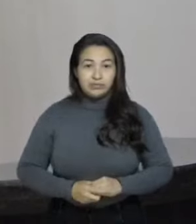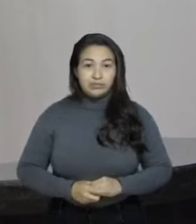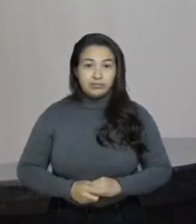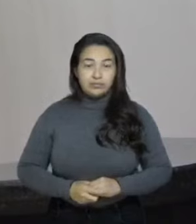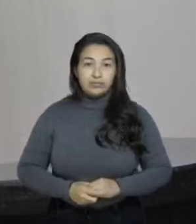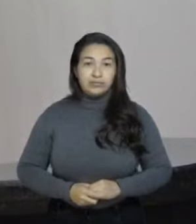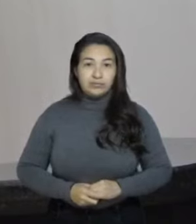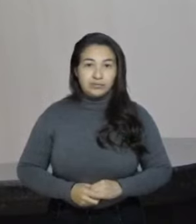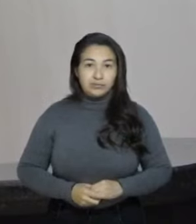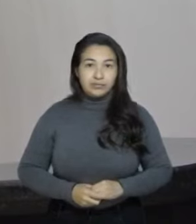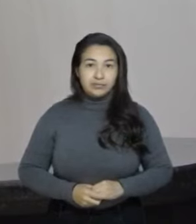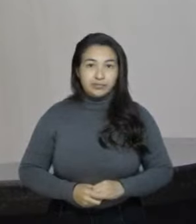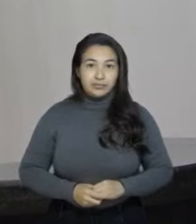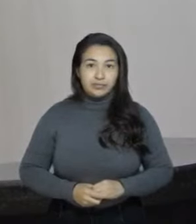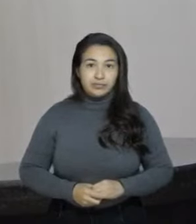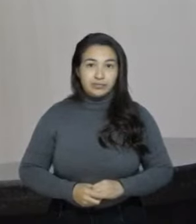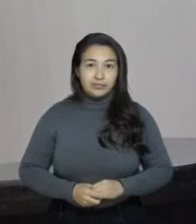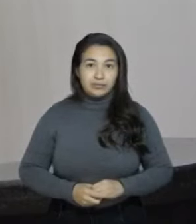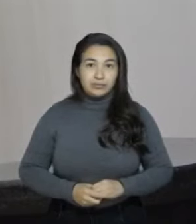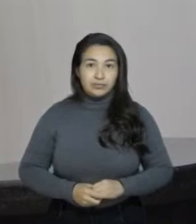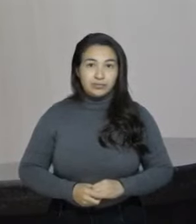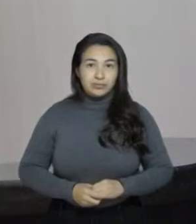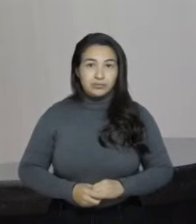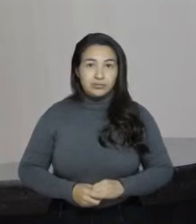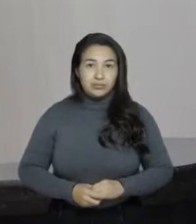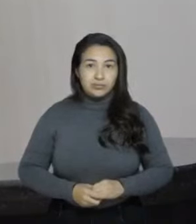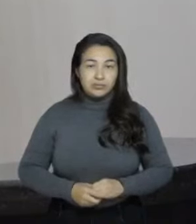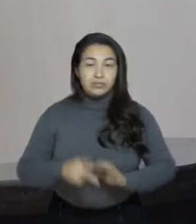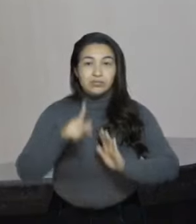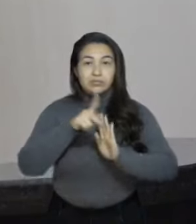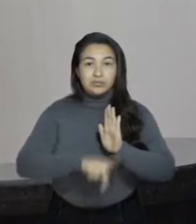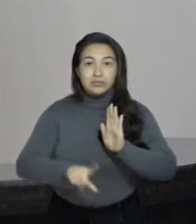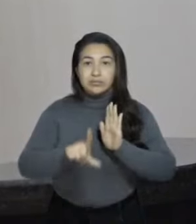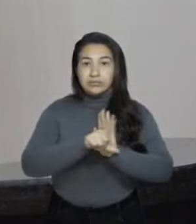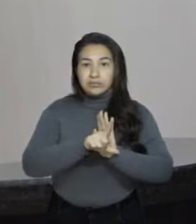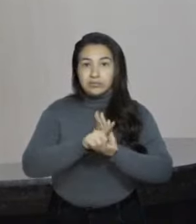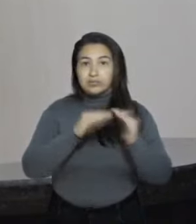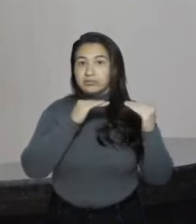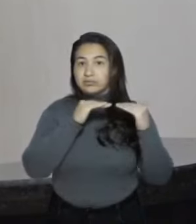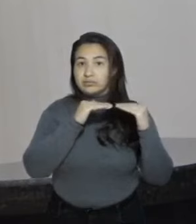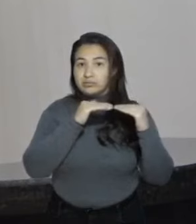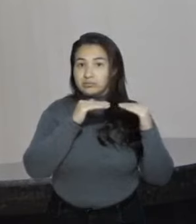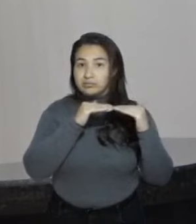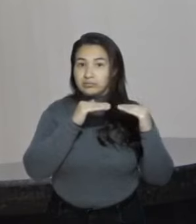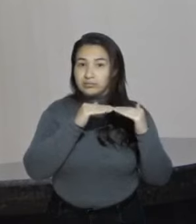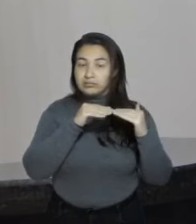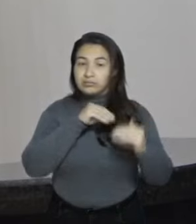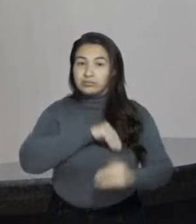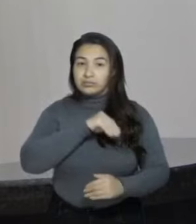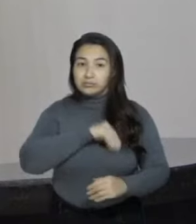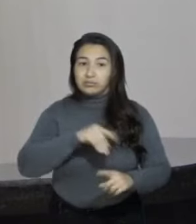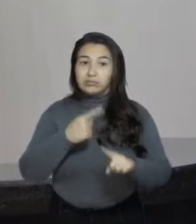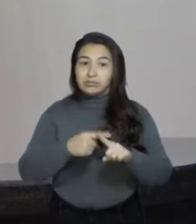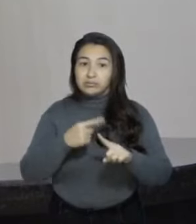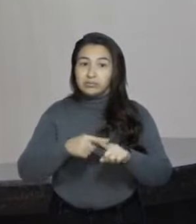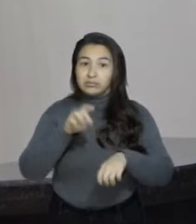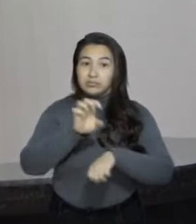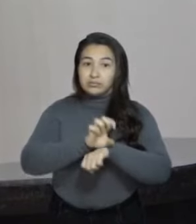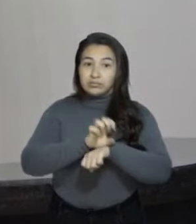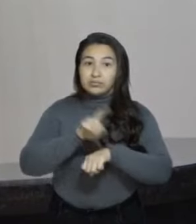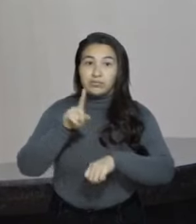deputado com o projeto de lei da Equidade salarial porque o nosso estado também é